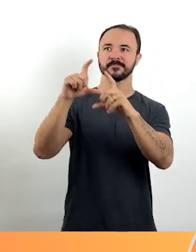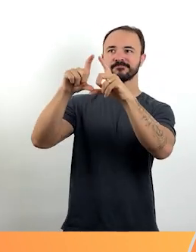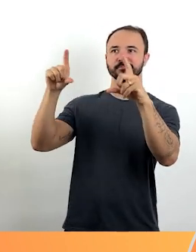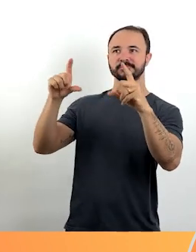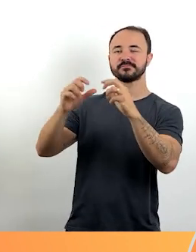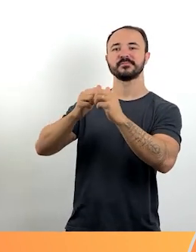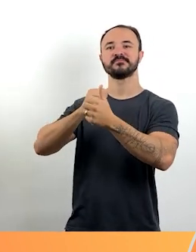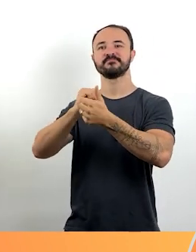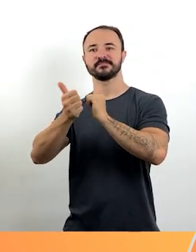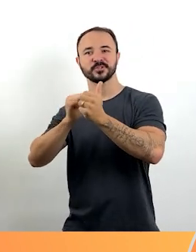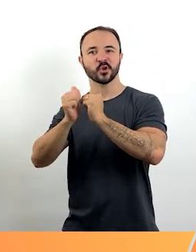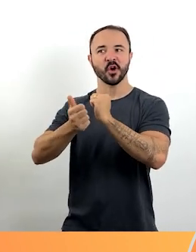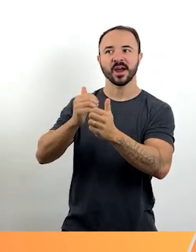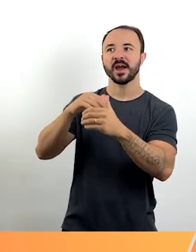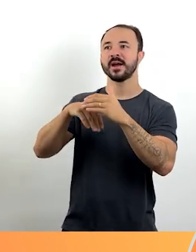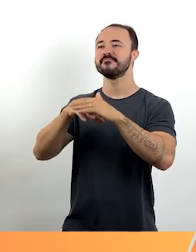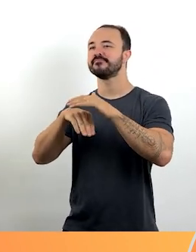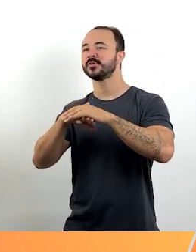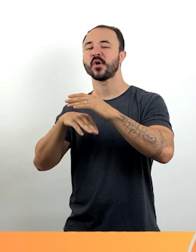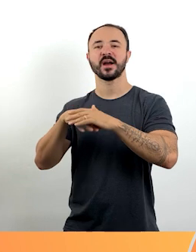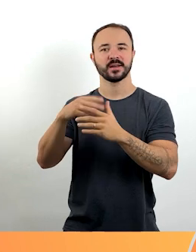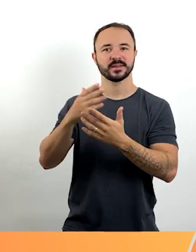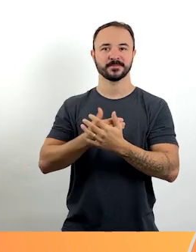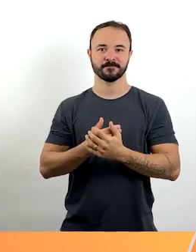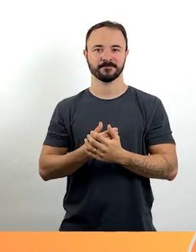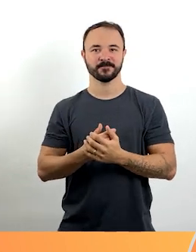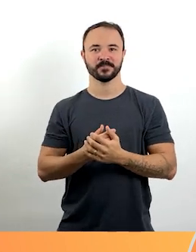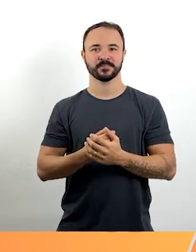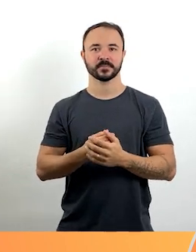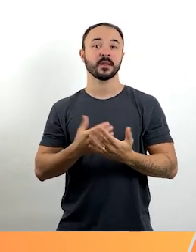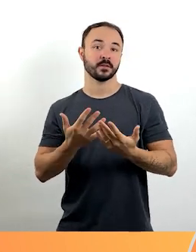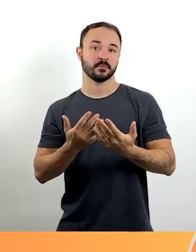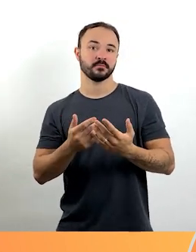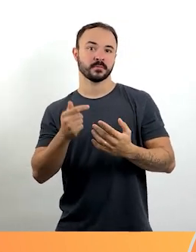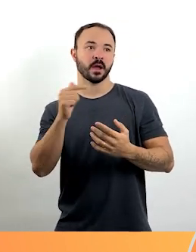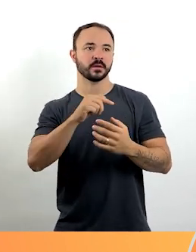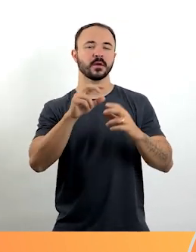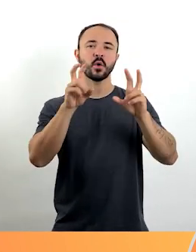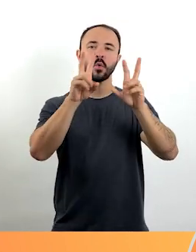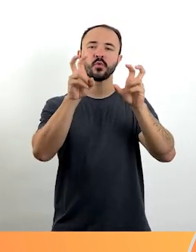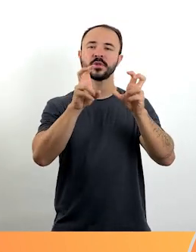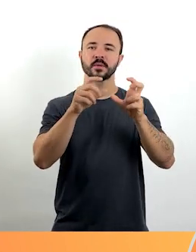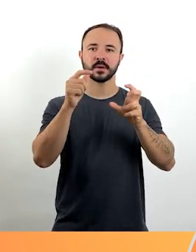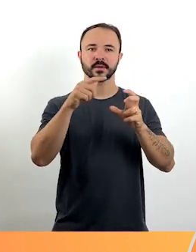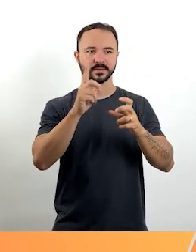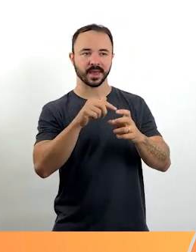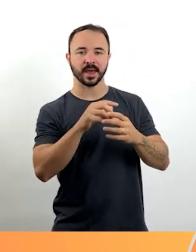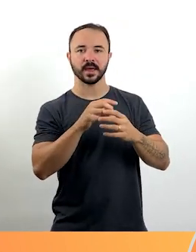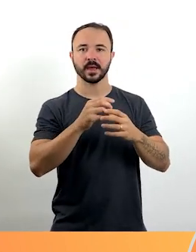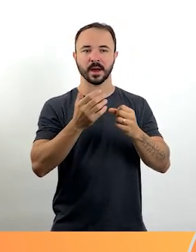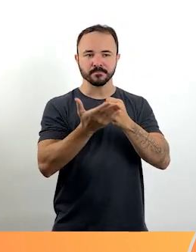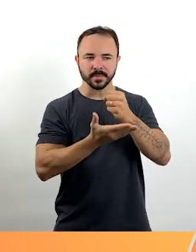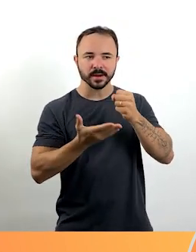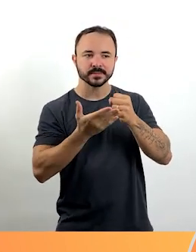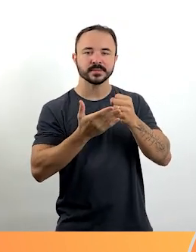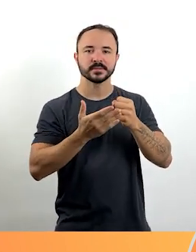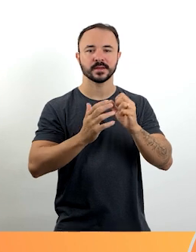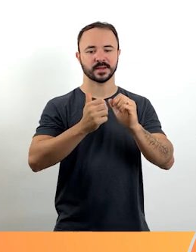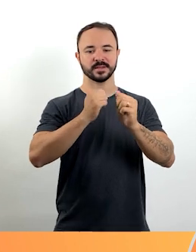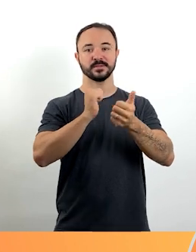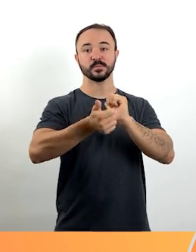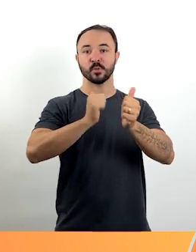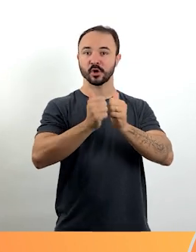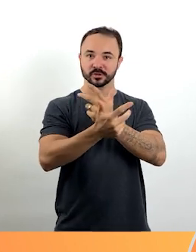habilidades técnicas e táticas básicas, tá? A nossa unidade temática é esportes e o nosso objeto